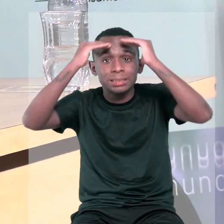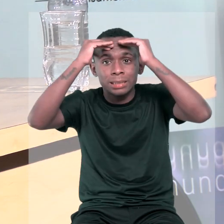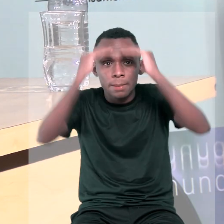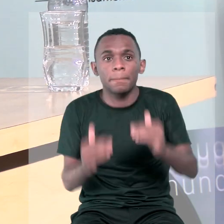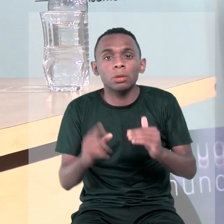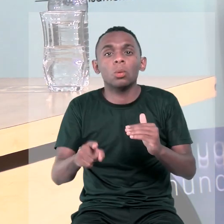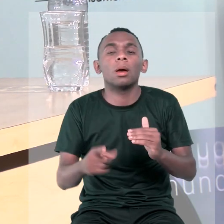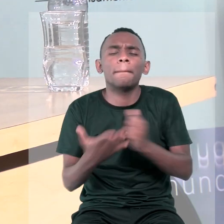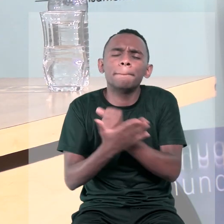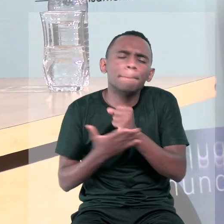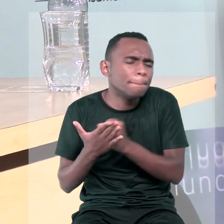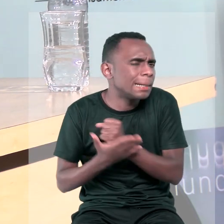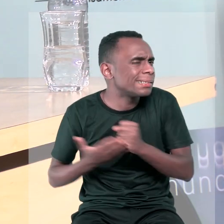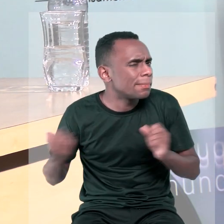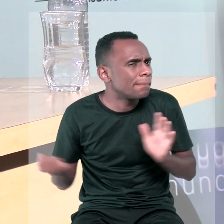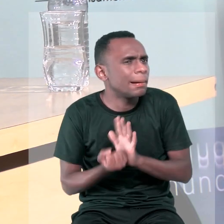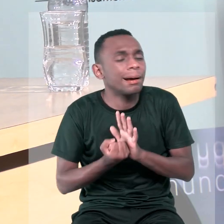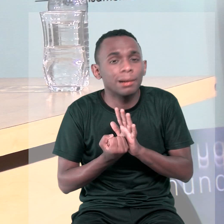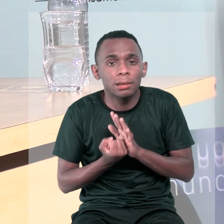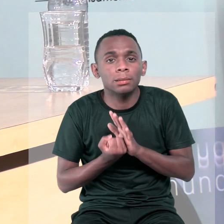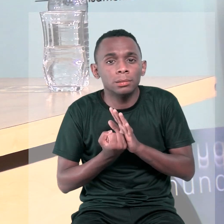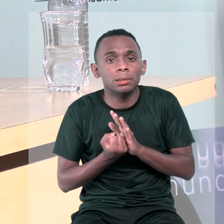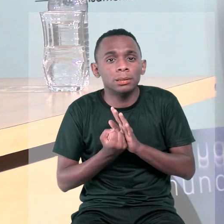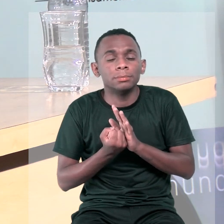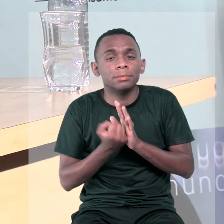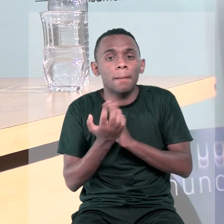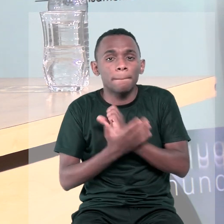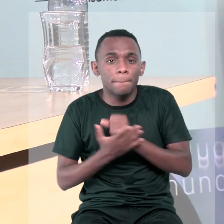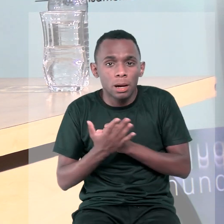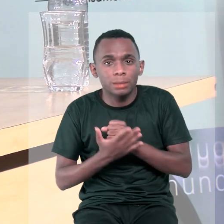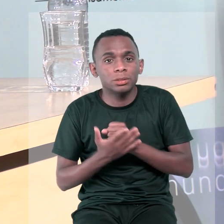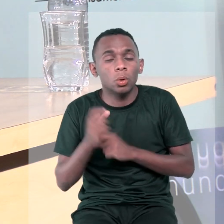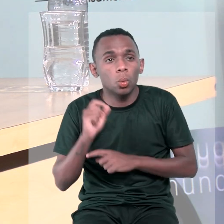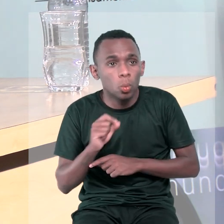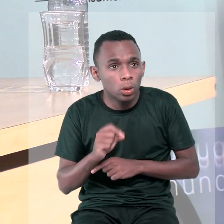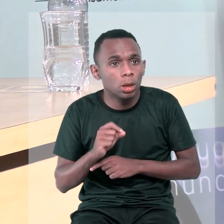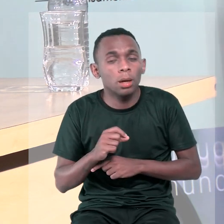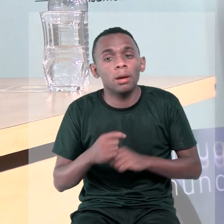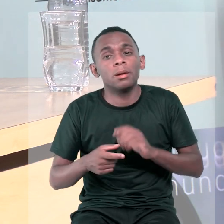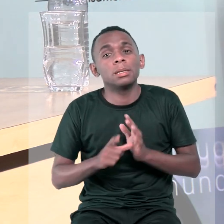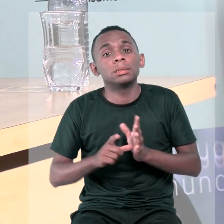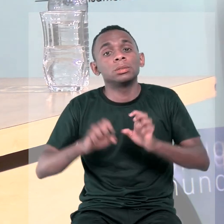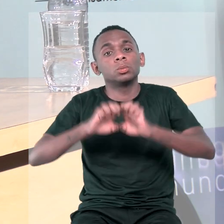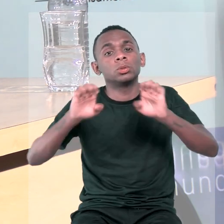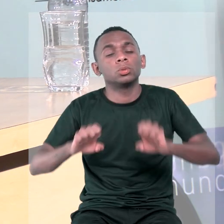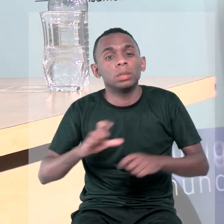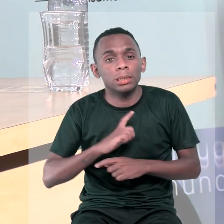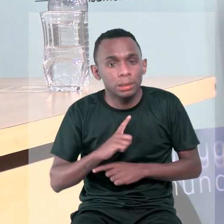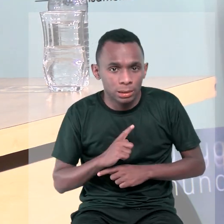de destruição, a máquina assassina nazista, não poderia funcionar sem esta